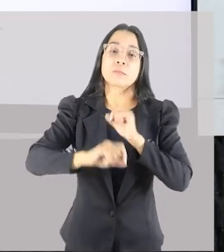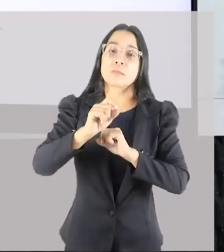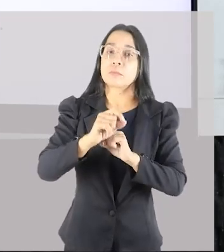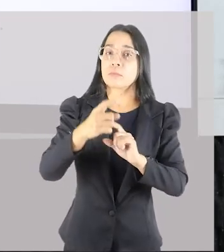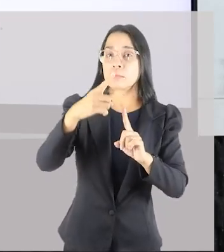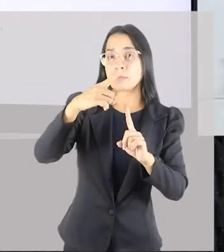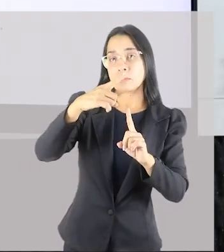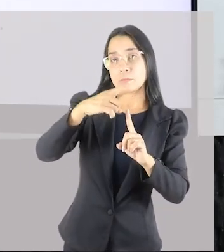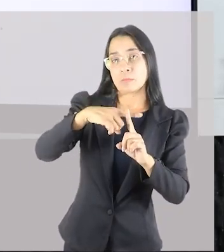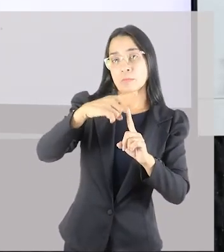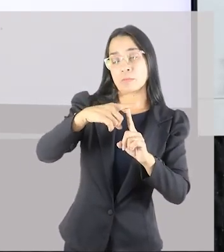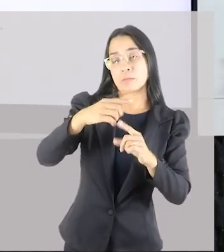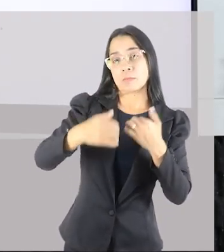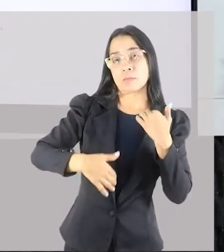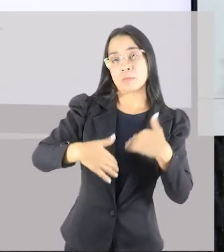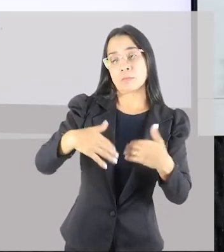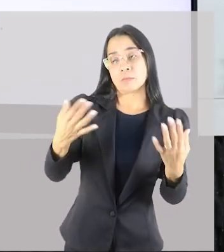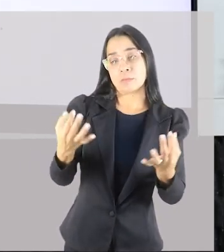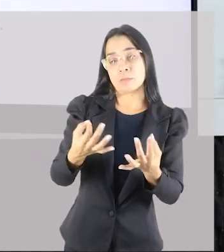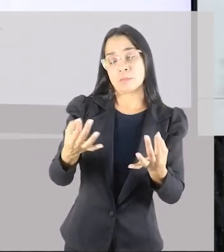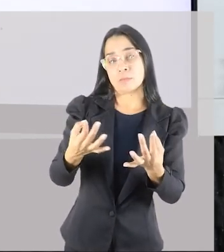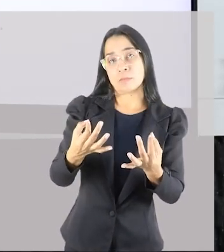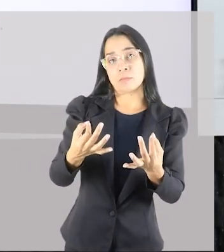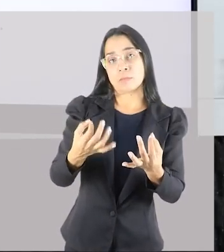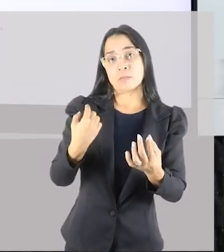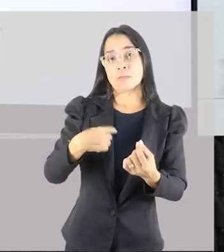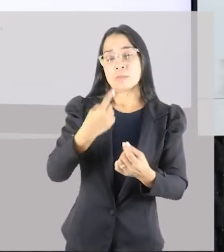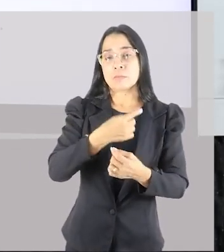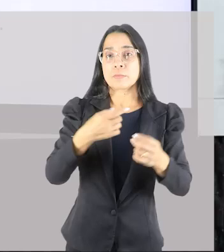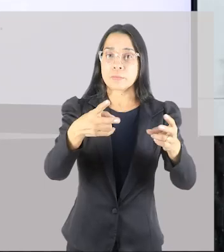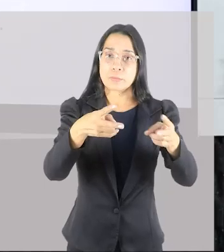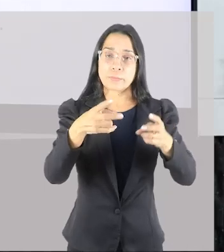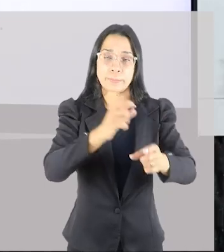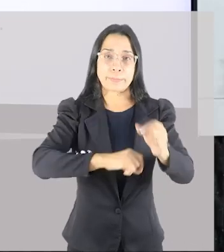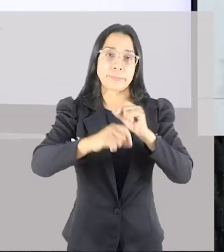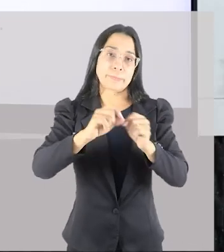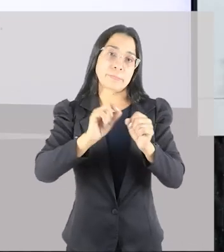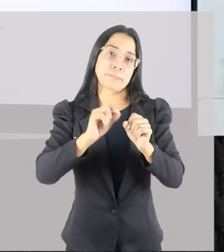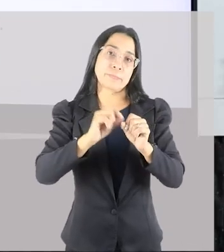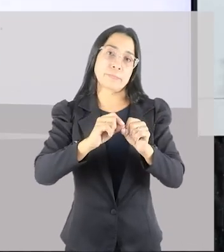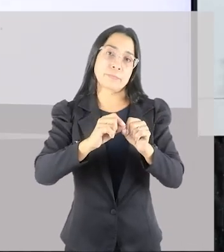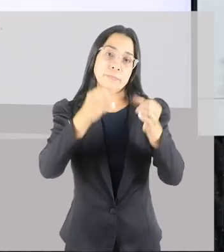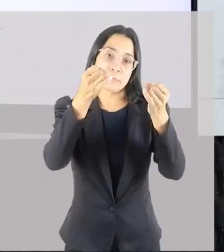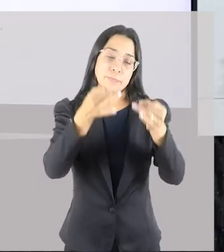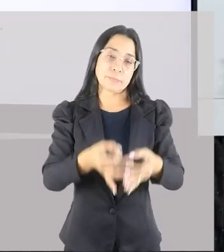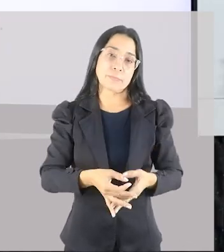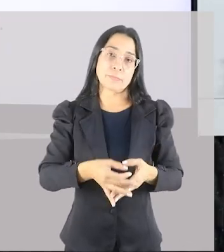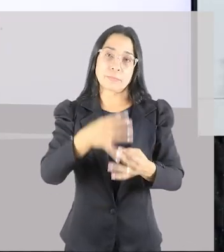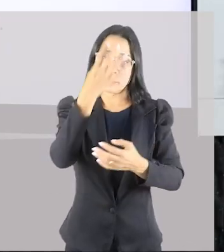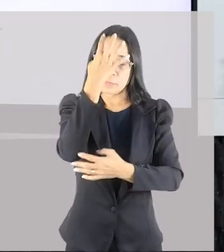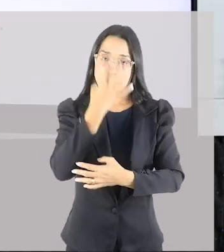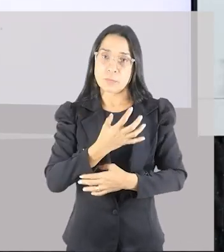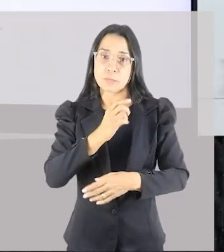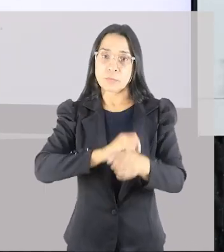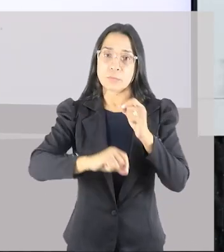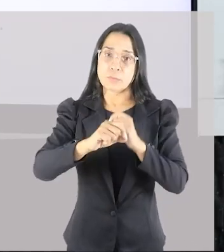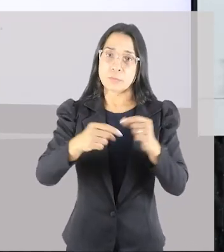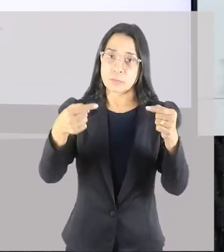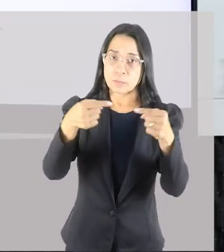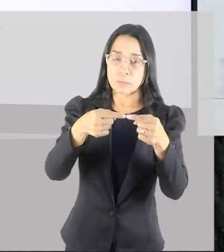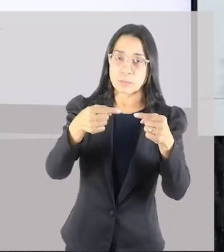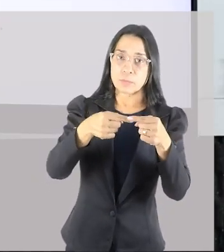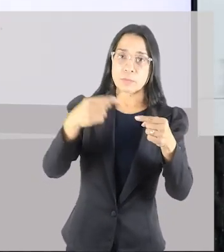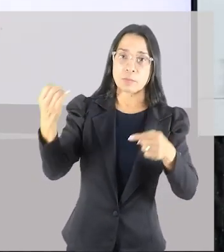estereótipo então a gente percebe que o texto faz uma contestação séria pertinente muito